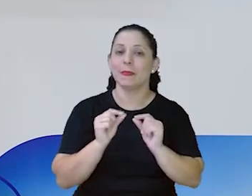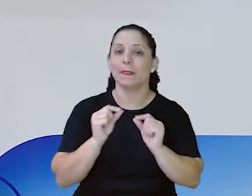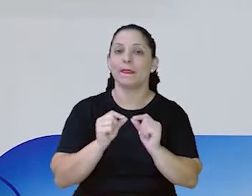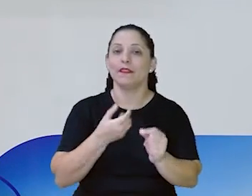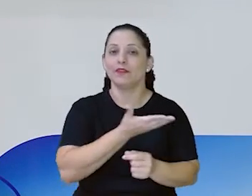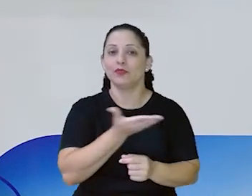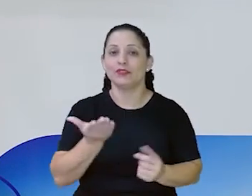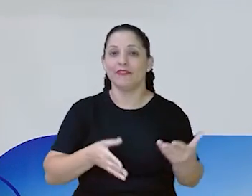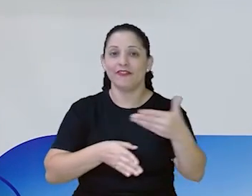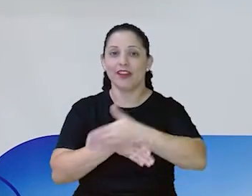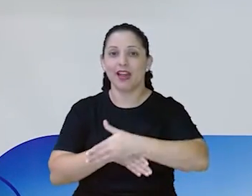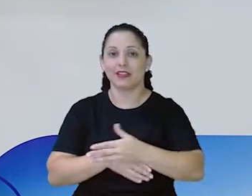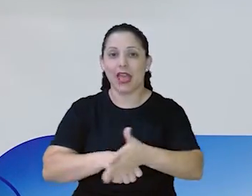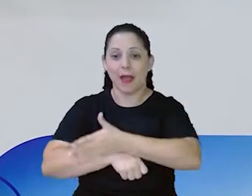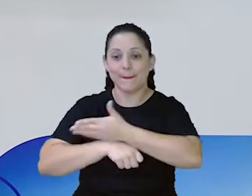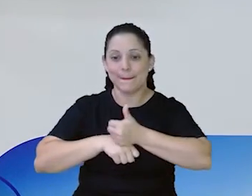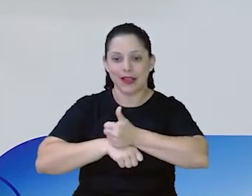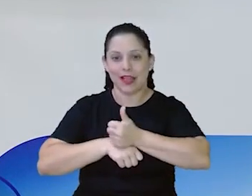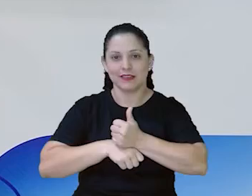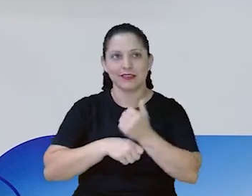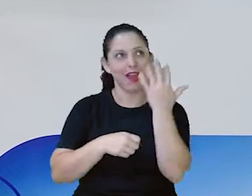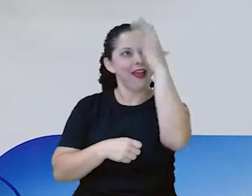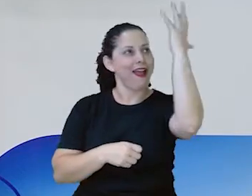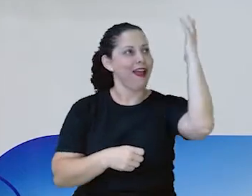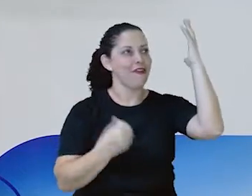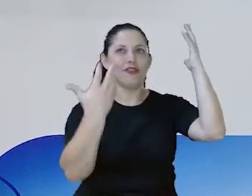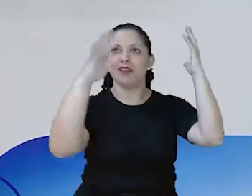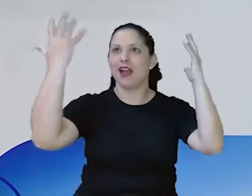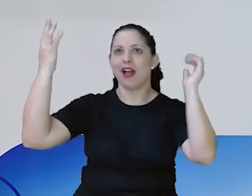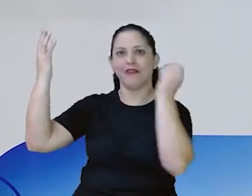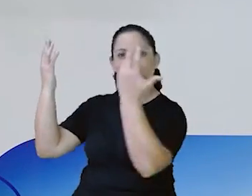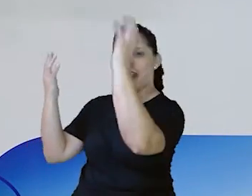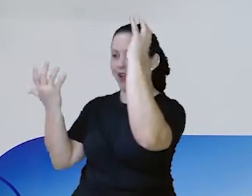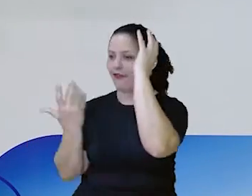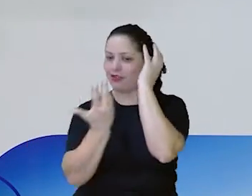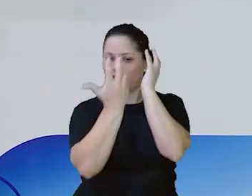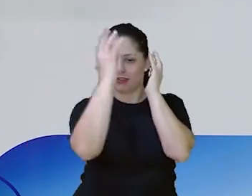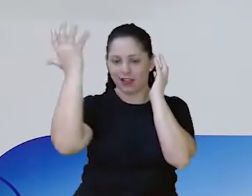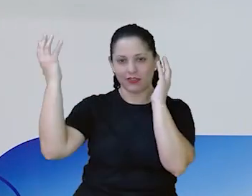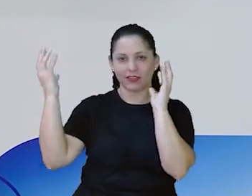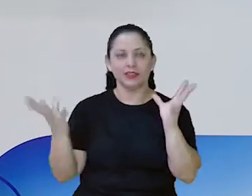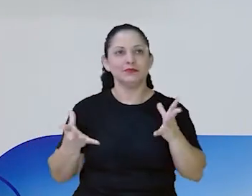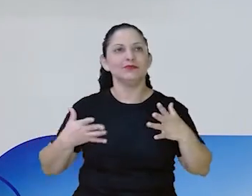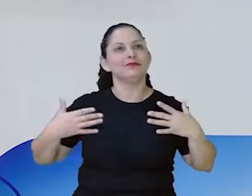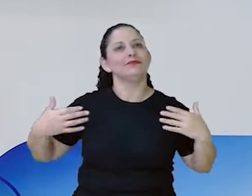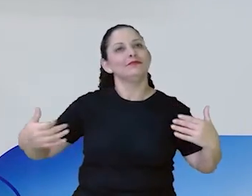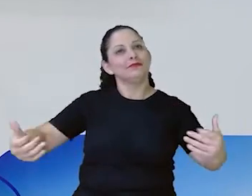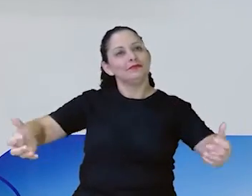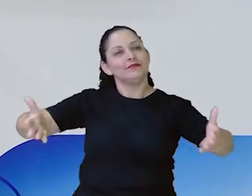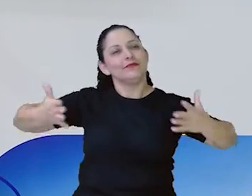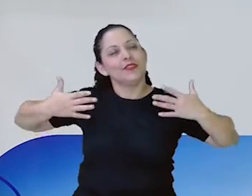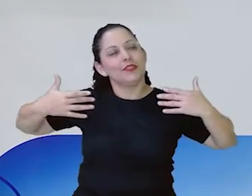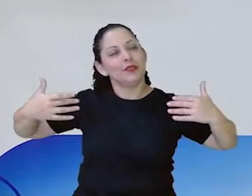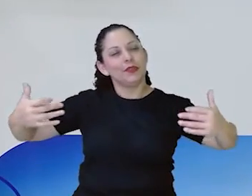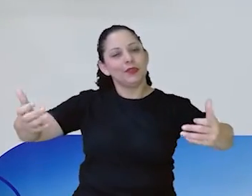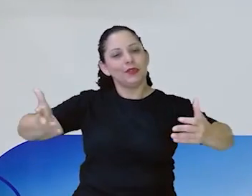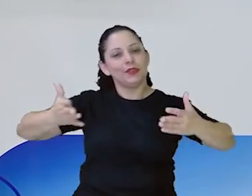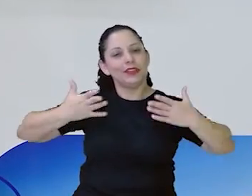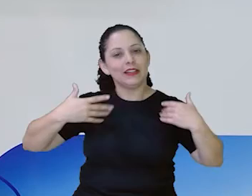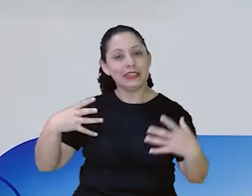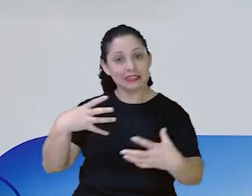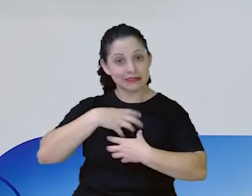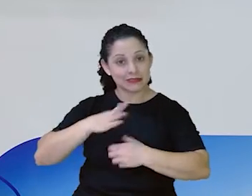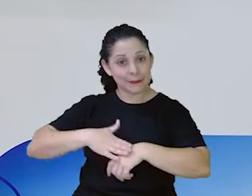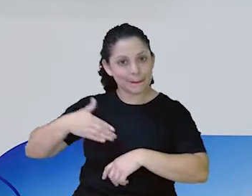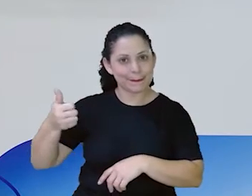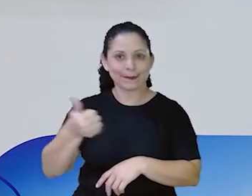Parque 13 de Maio, que tem mais árvores, que é mais aberto, o clima já é outro. Ou seja, isso faz bem.